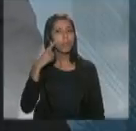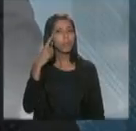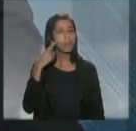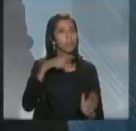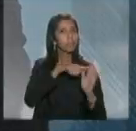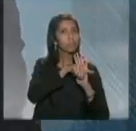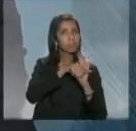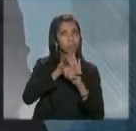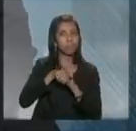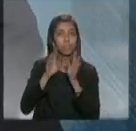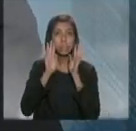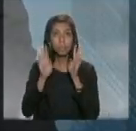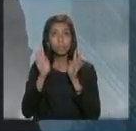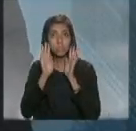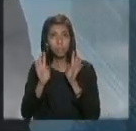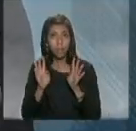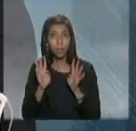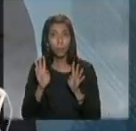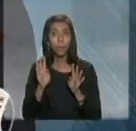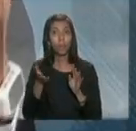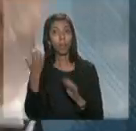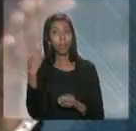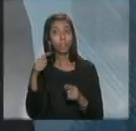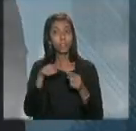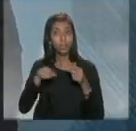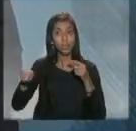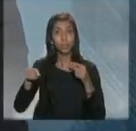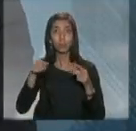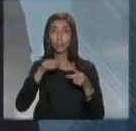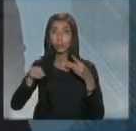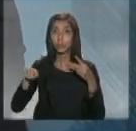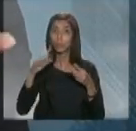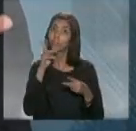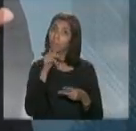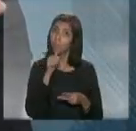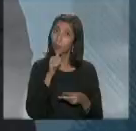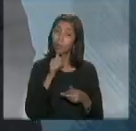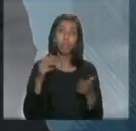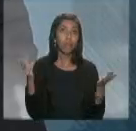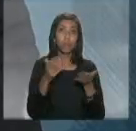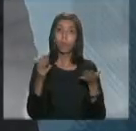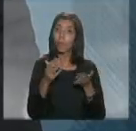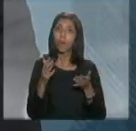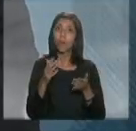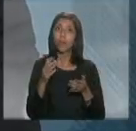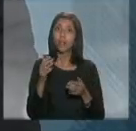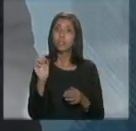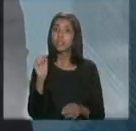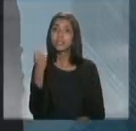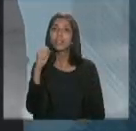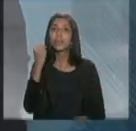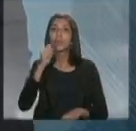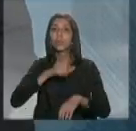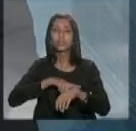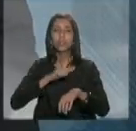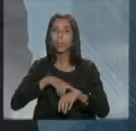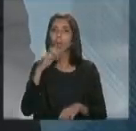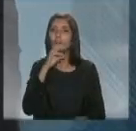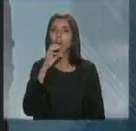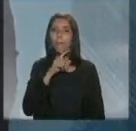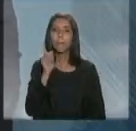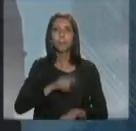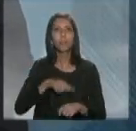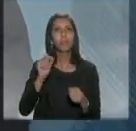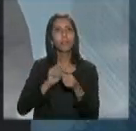poderem fiscalizar mais, com mais atenção, e o que demorava uma semana ou duas até mais, passou a demorar segundos, porque